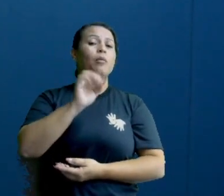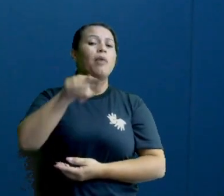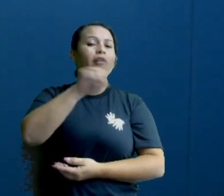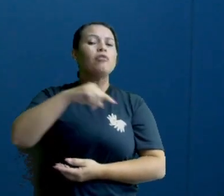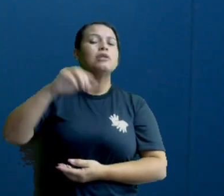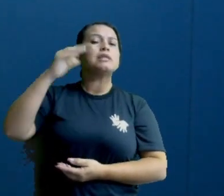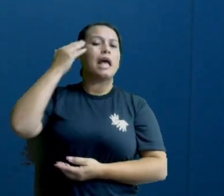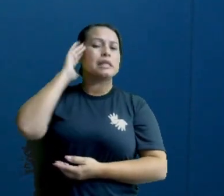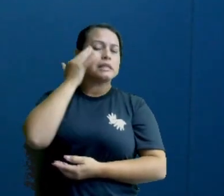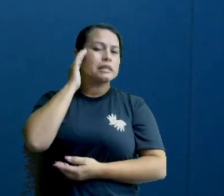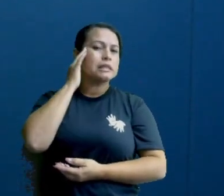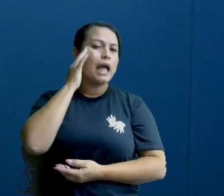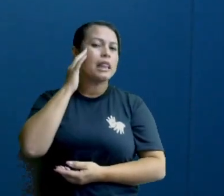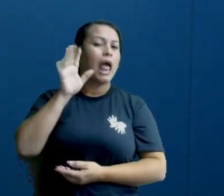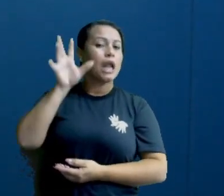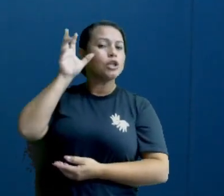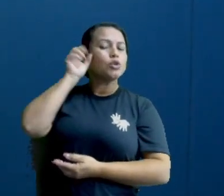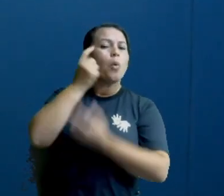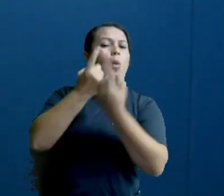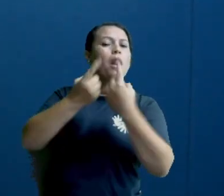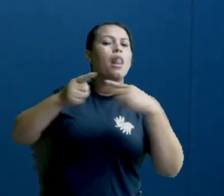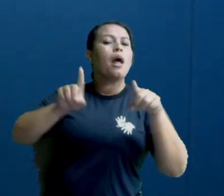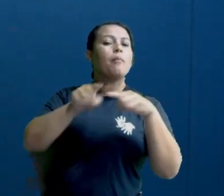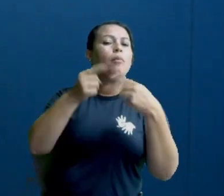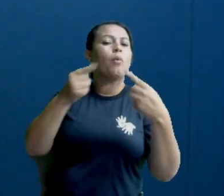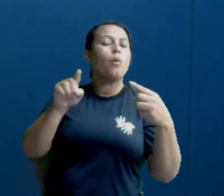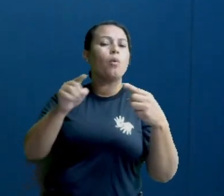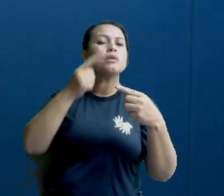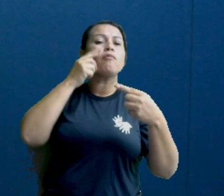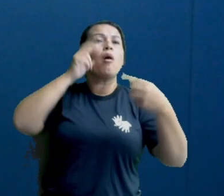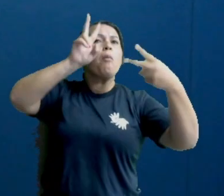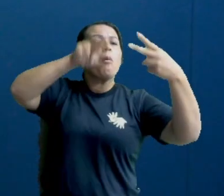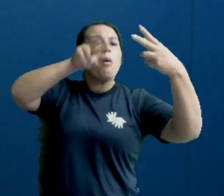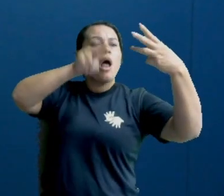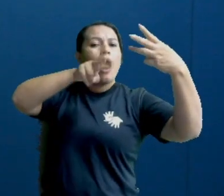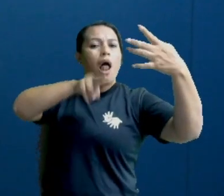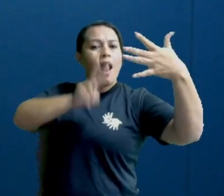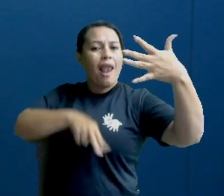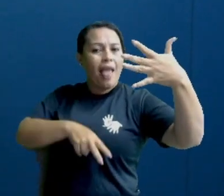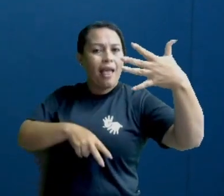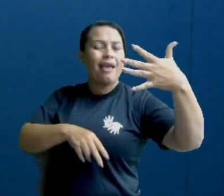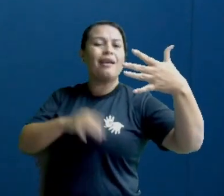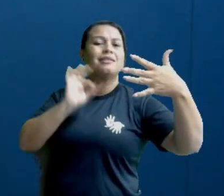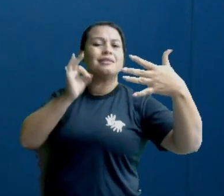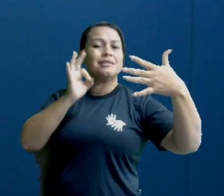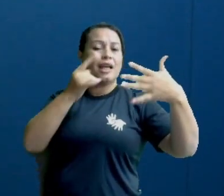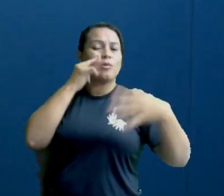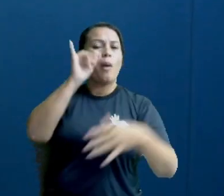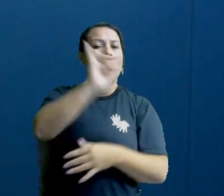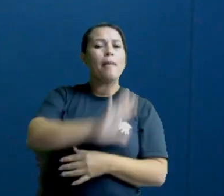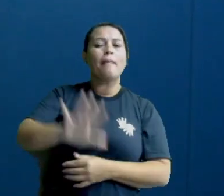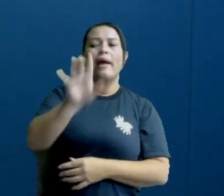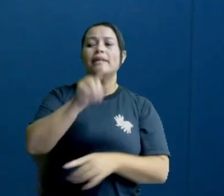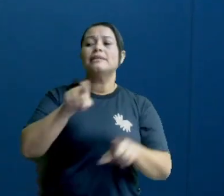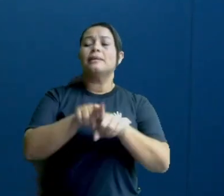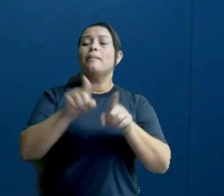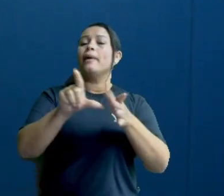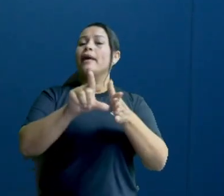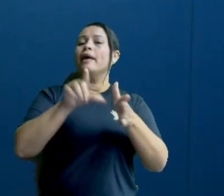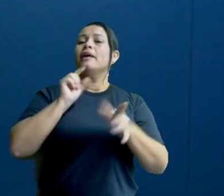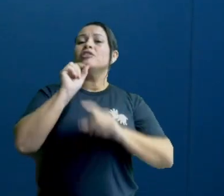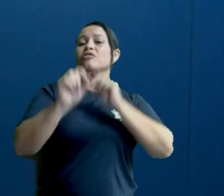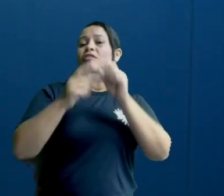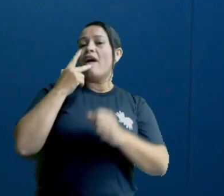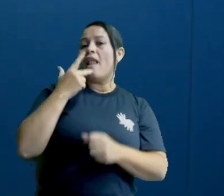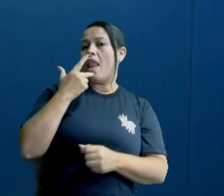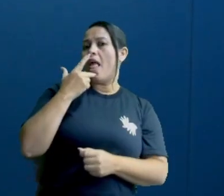vocês escutarem a melodia deles e acompanhando a leitura através da imagem. Então, antes de eu dizer para